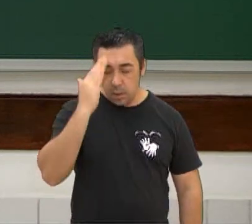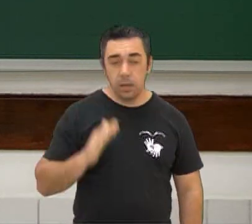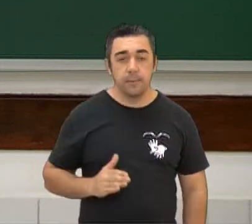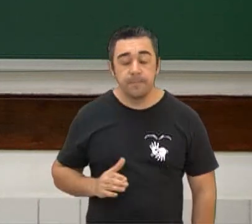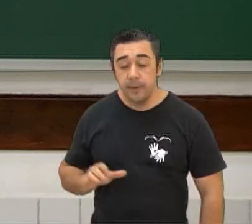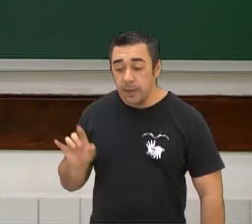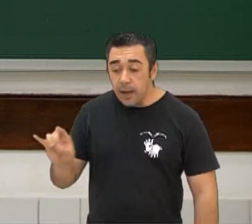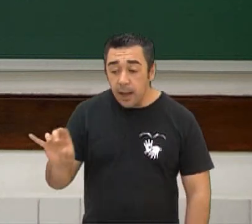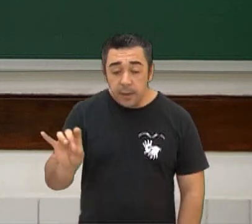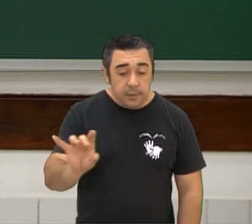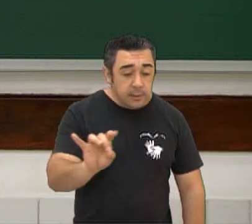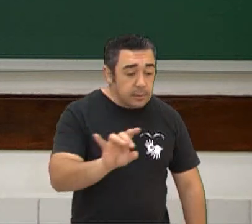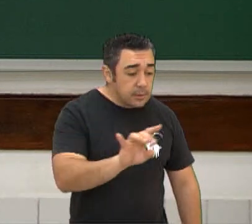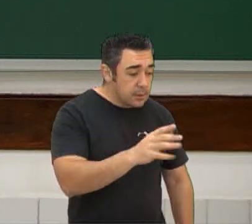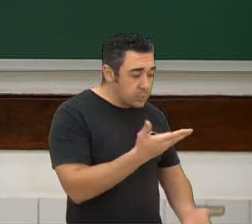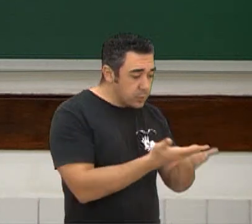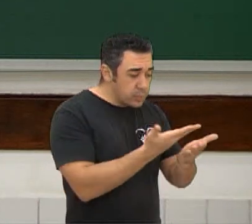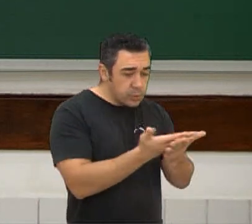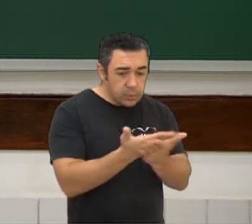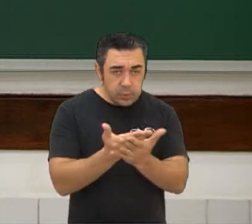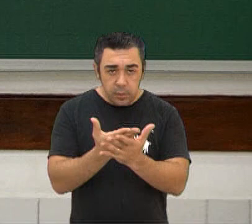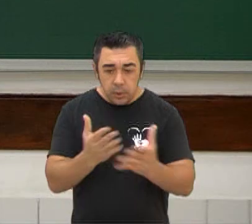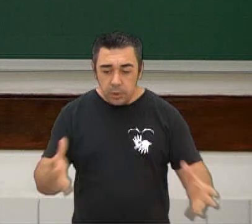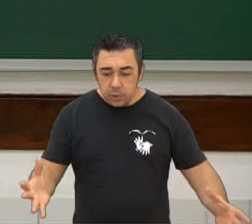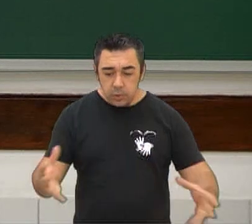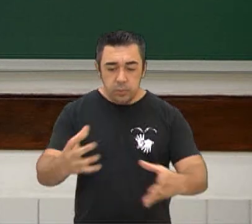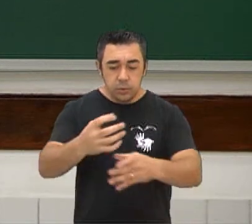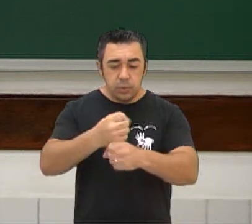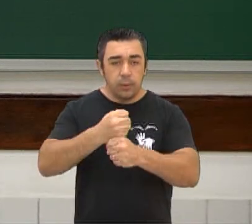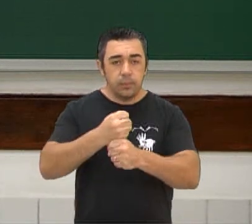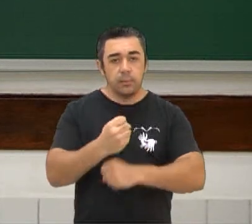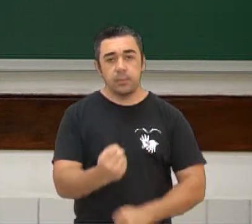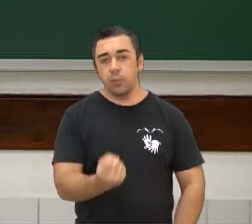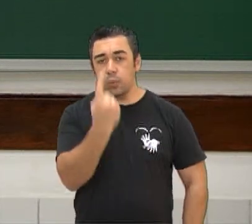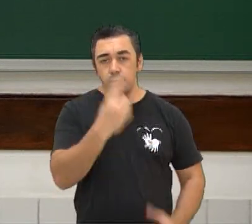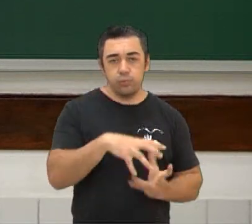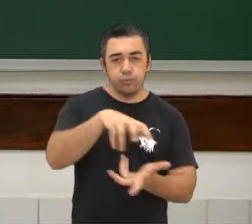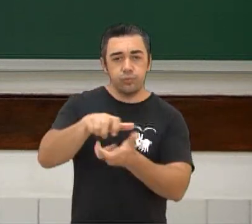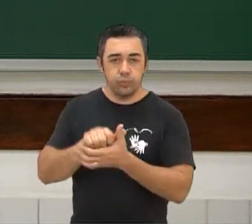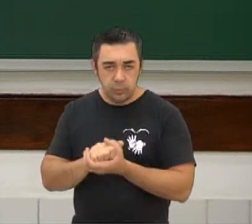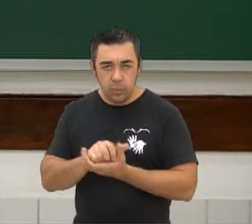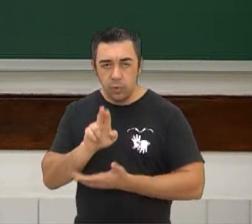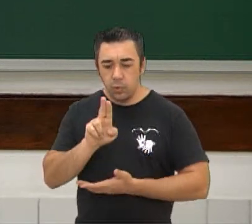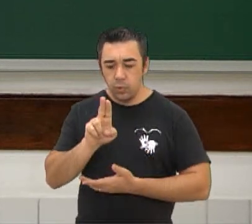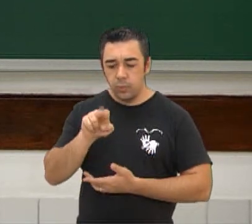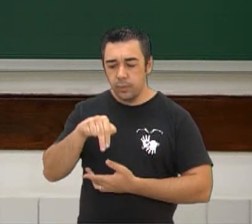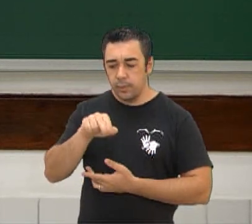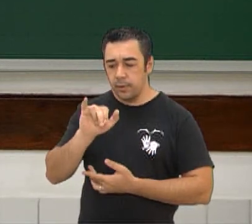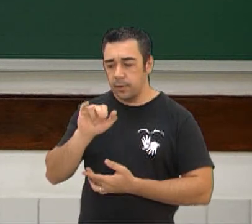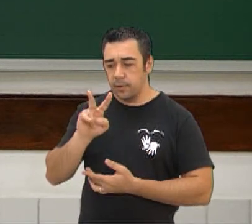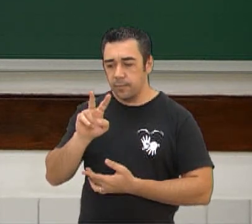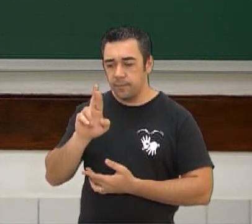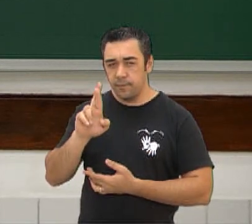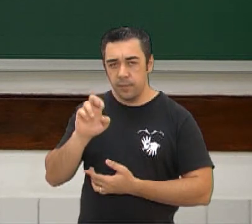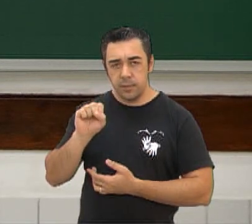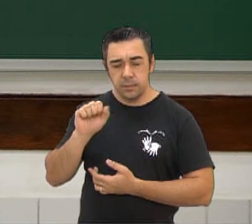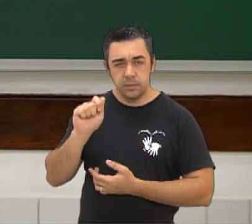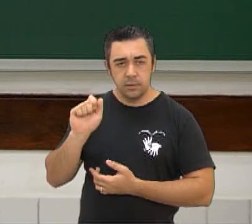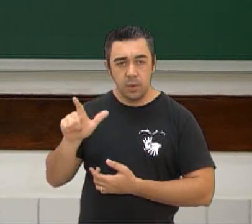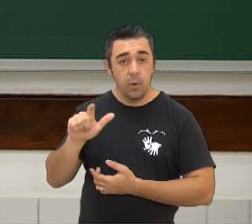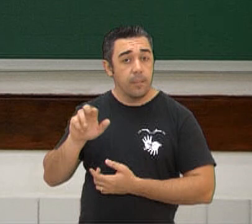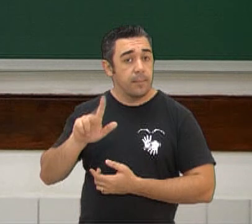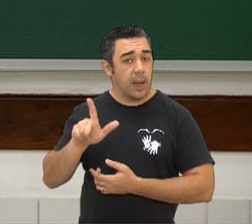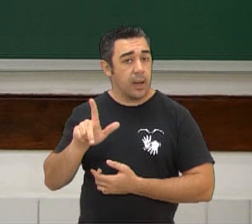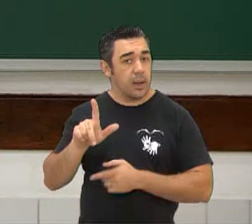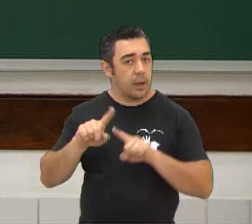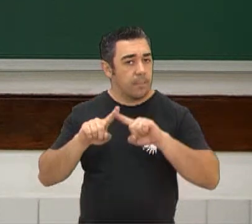caso, vai se somar para fazer o universal. Mas o universal não é uma entidade